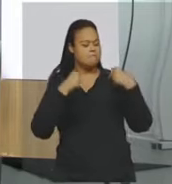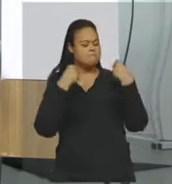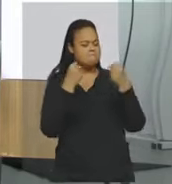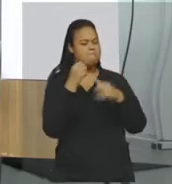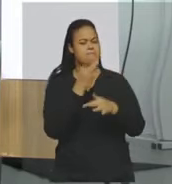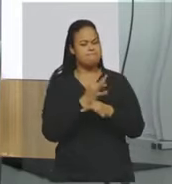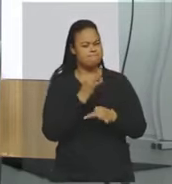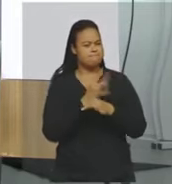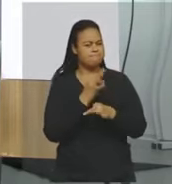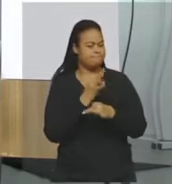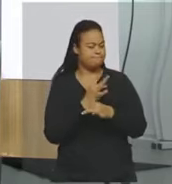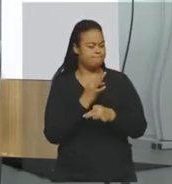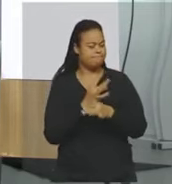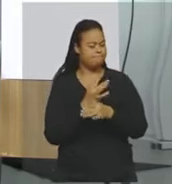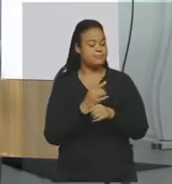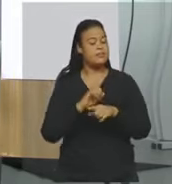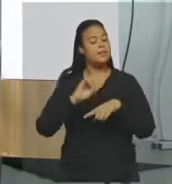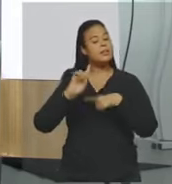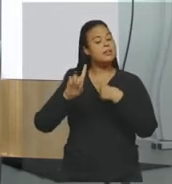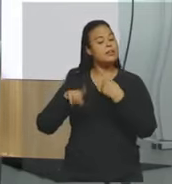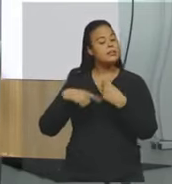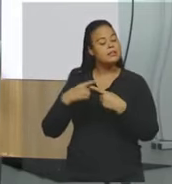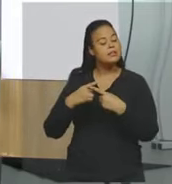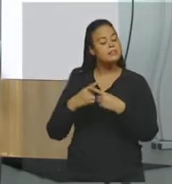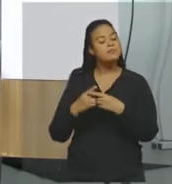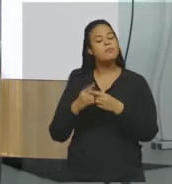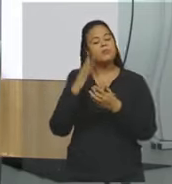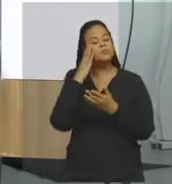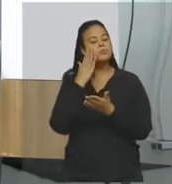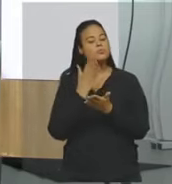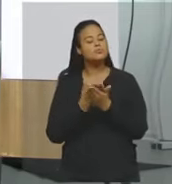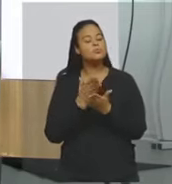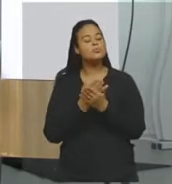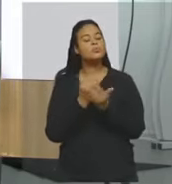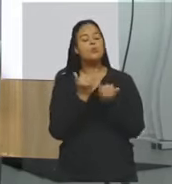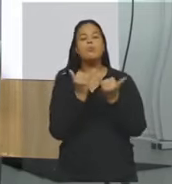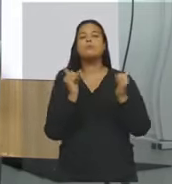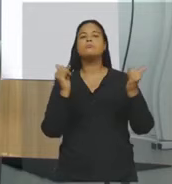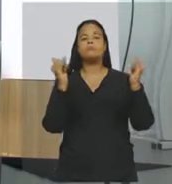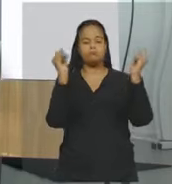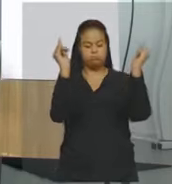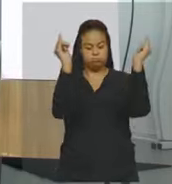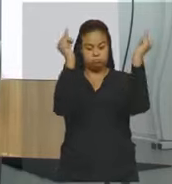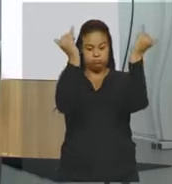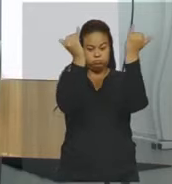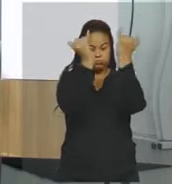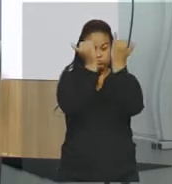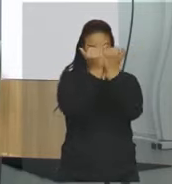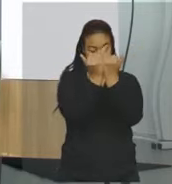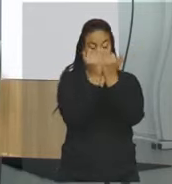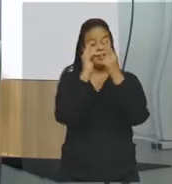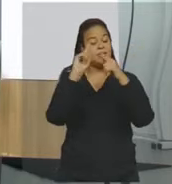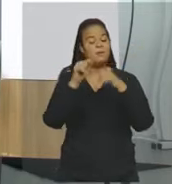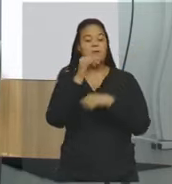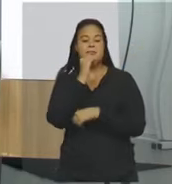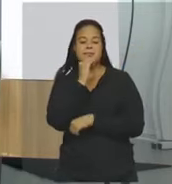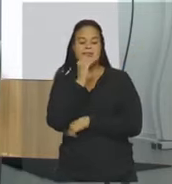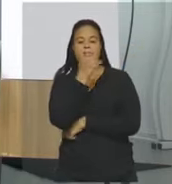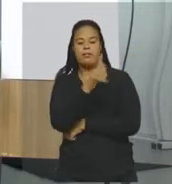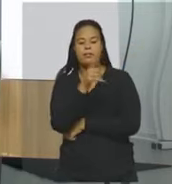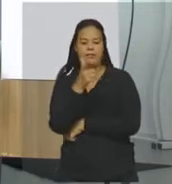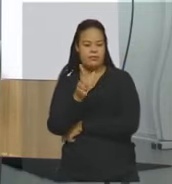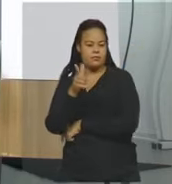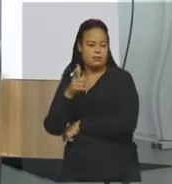vou trazer isso para nosso estudo da eletricidade, dos circuitos, e depois vou mostrar isso dentro de exemplos para vocês